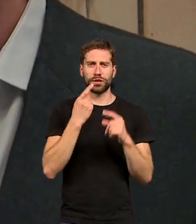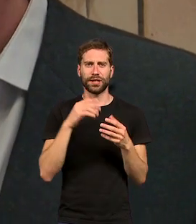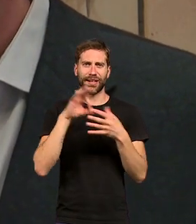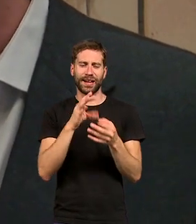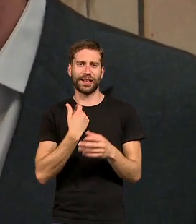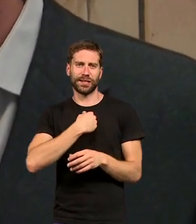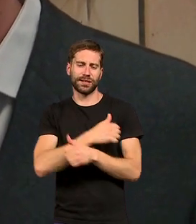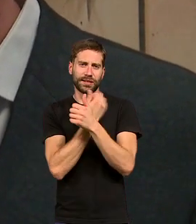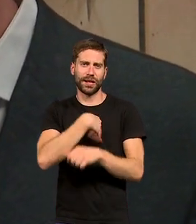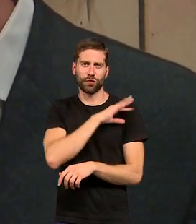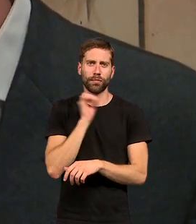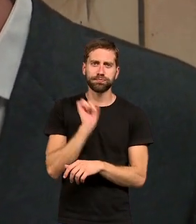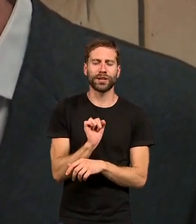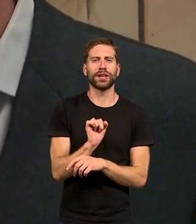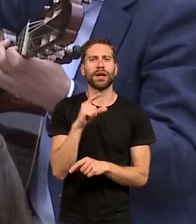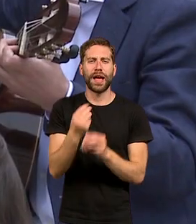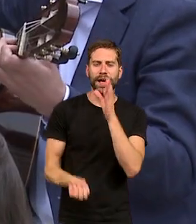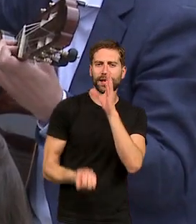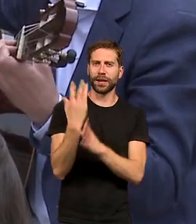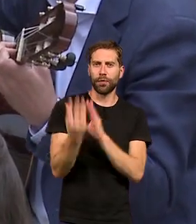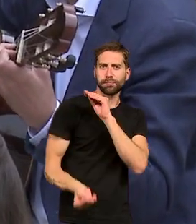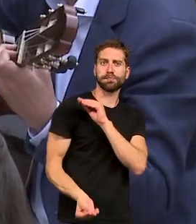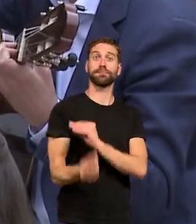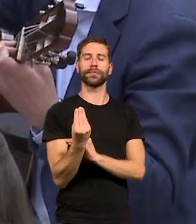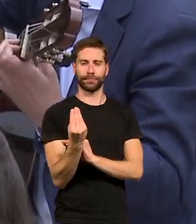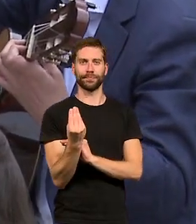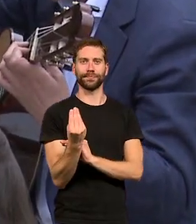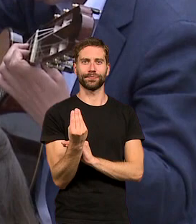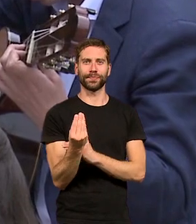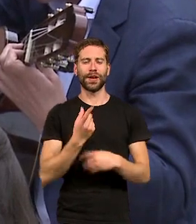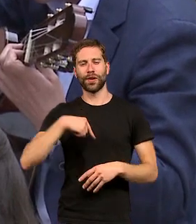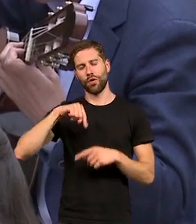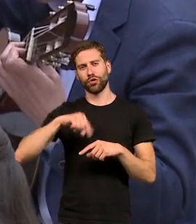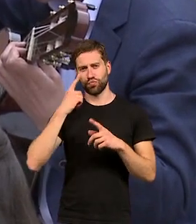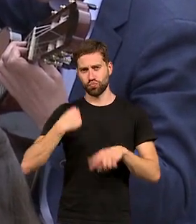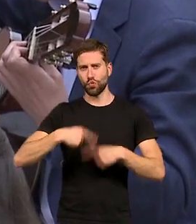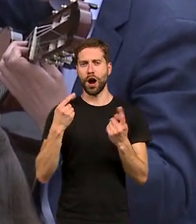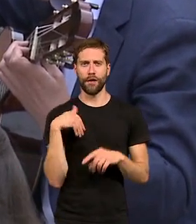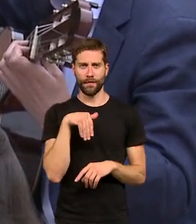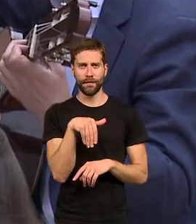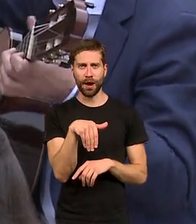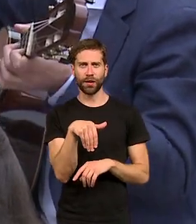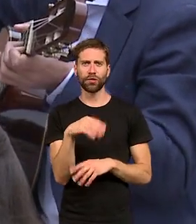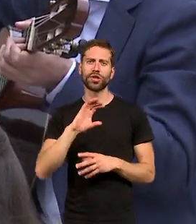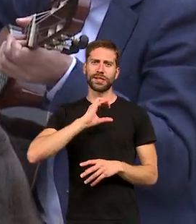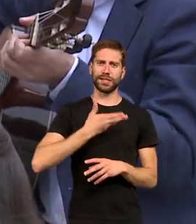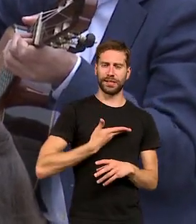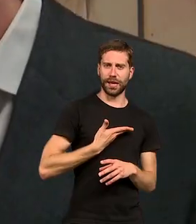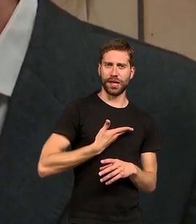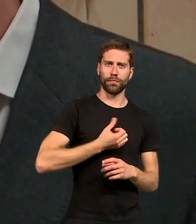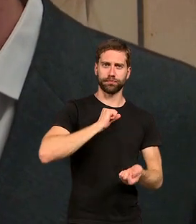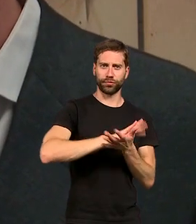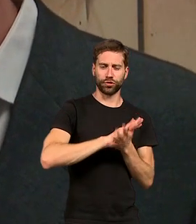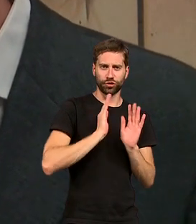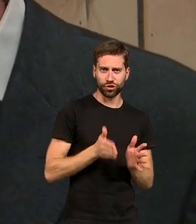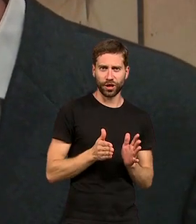é a criação, a originalidade. E hoje também iremos apresentar alguns desses temas, uns que já tivemos no nosso single e noutros que